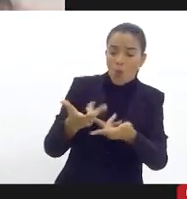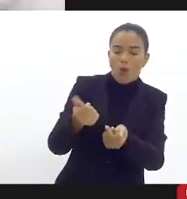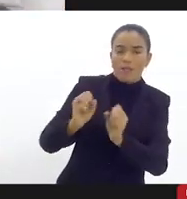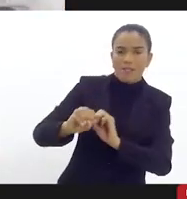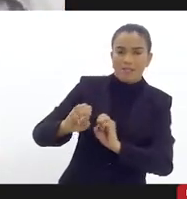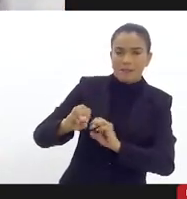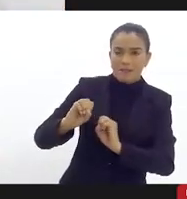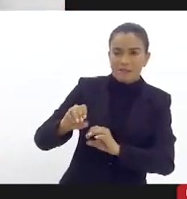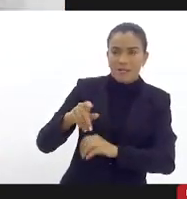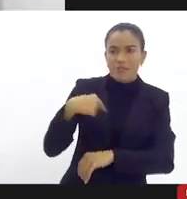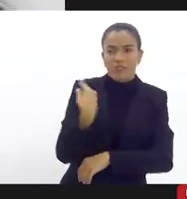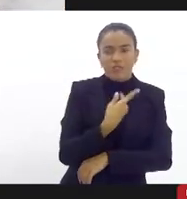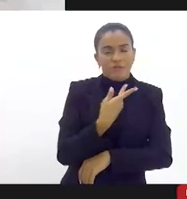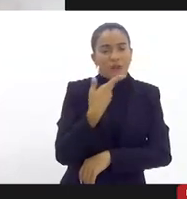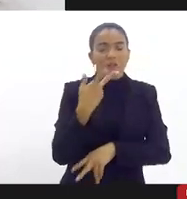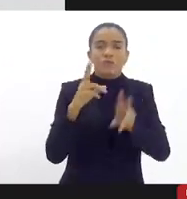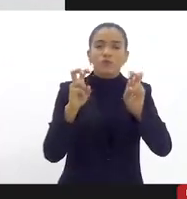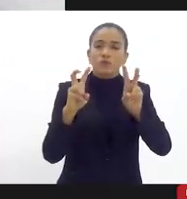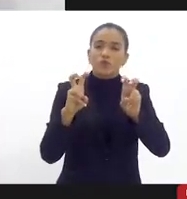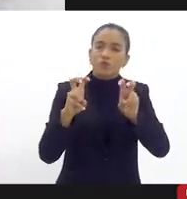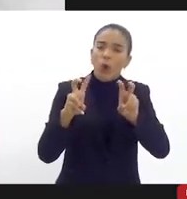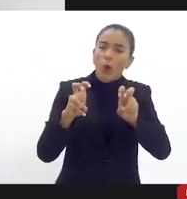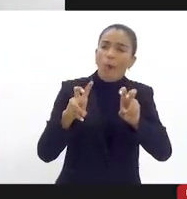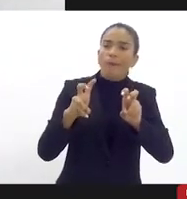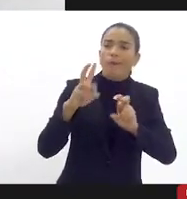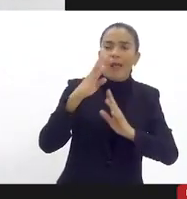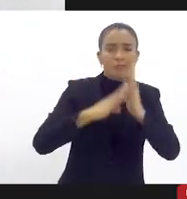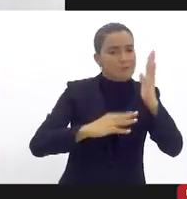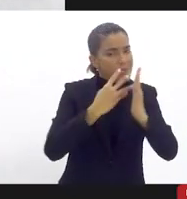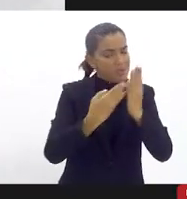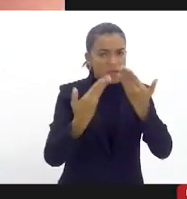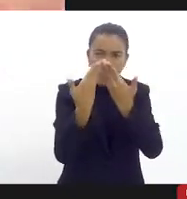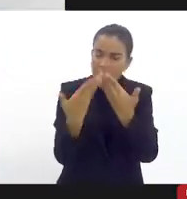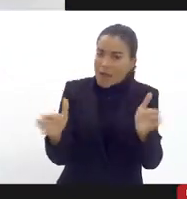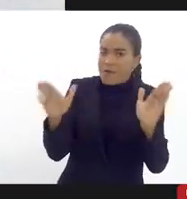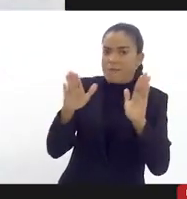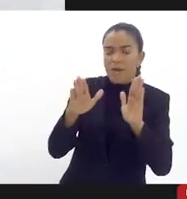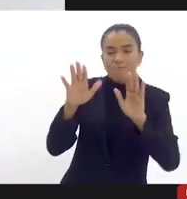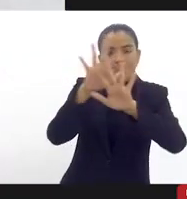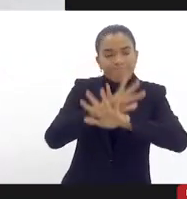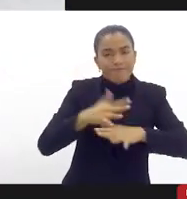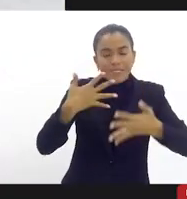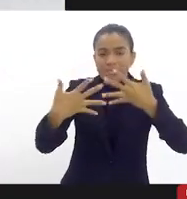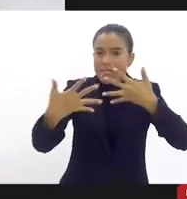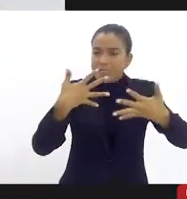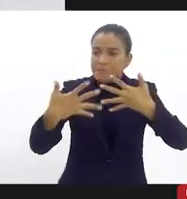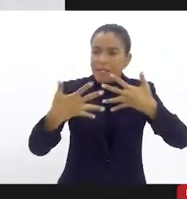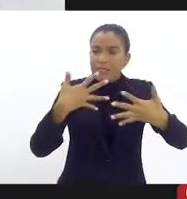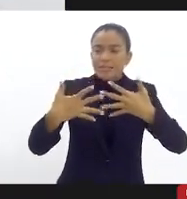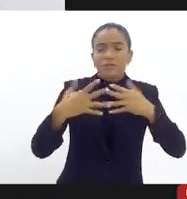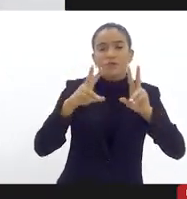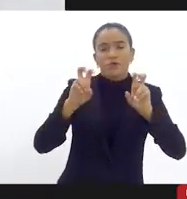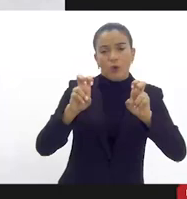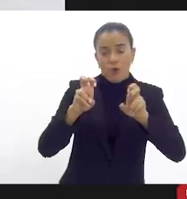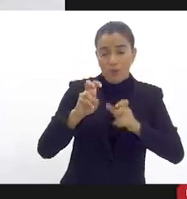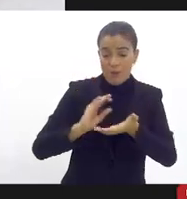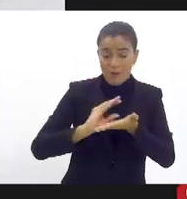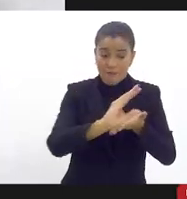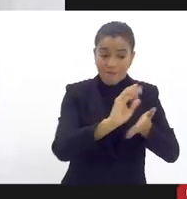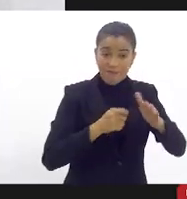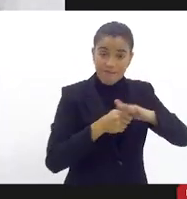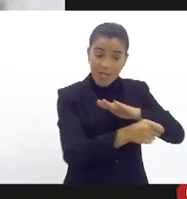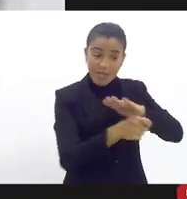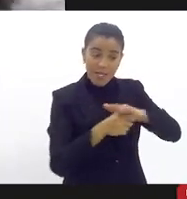a gente quer que as aberturas das planilhas sejam abertas mas aparência sobre a questão mesmo do financiamento